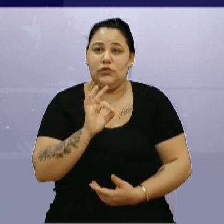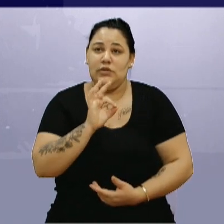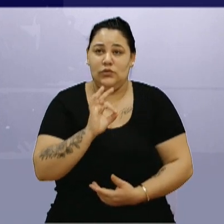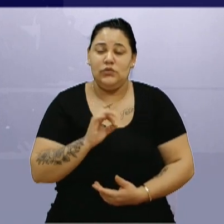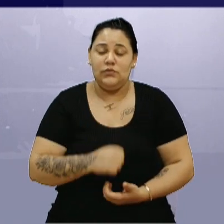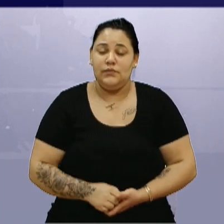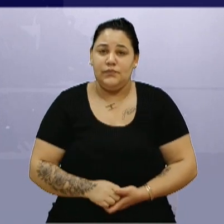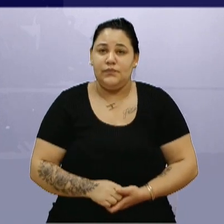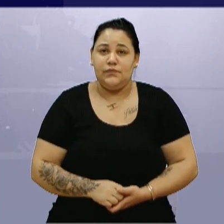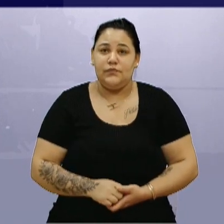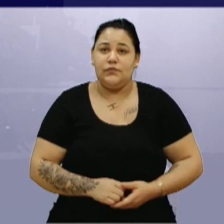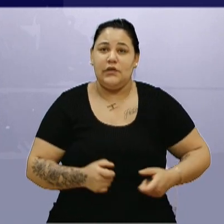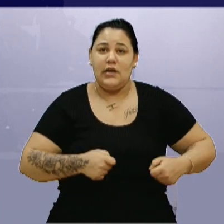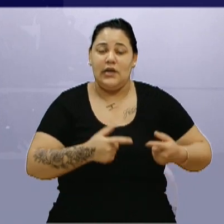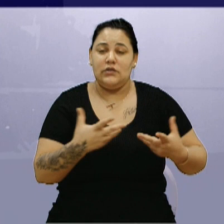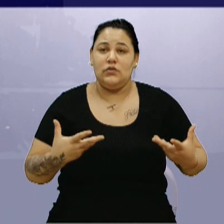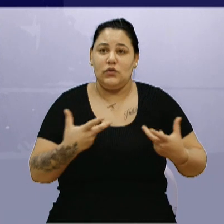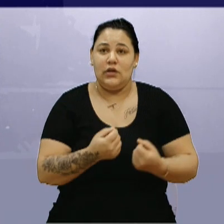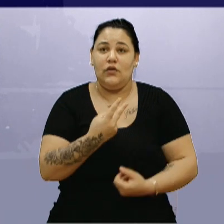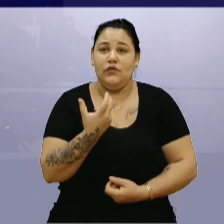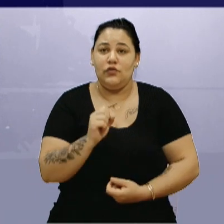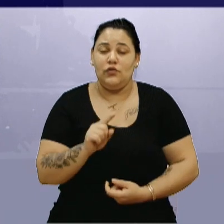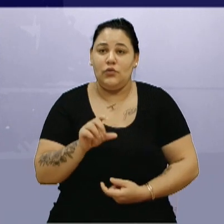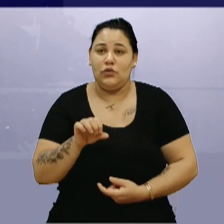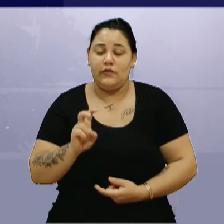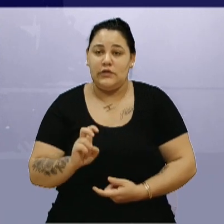38,59%. Despesa total,